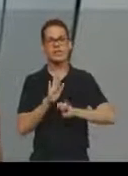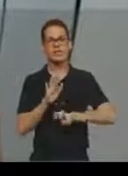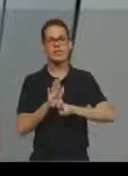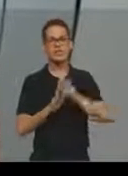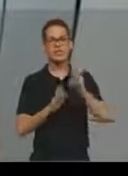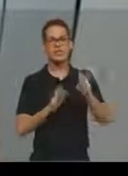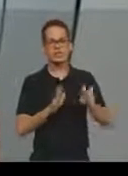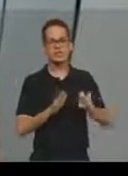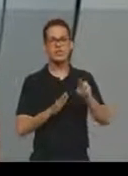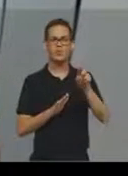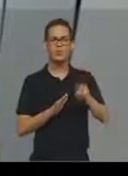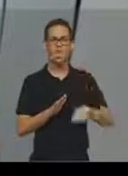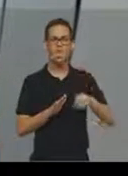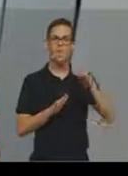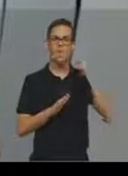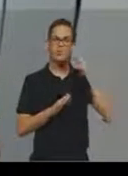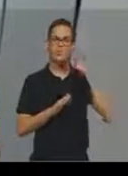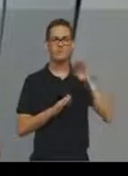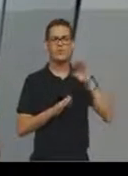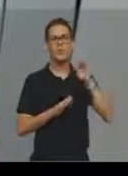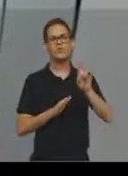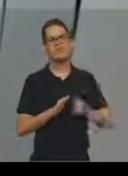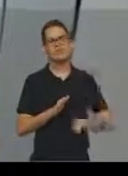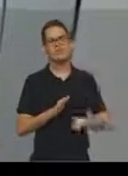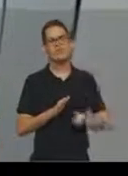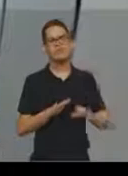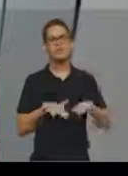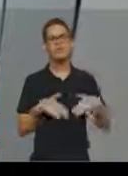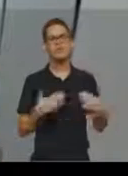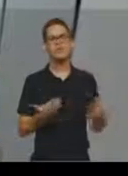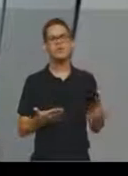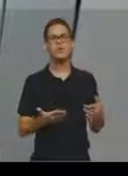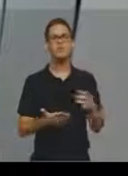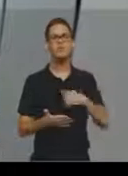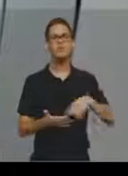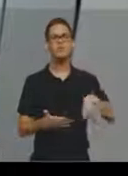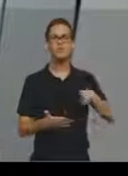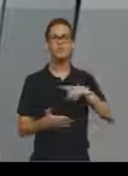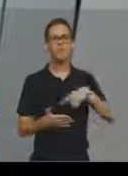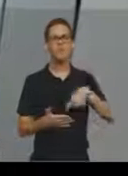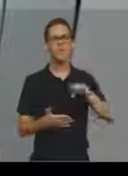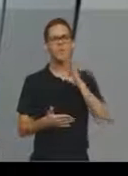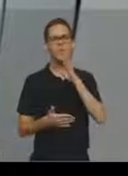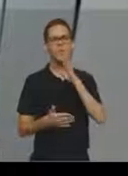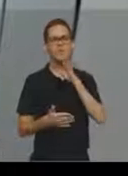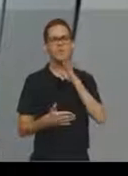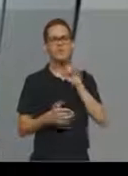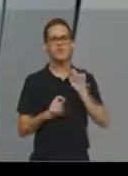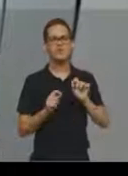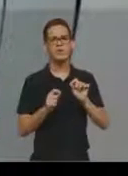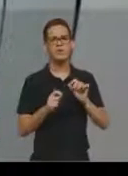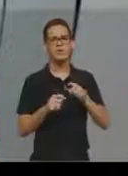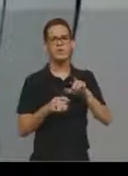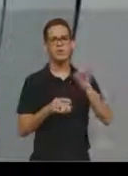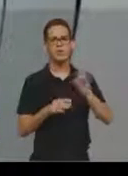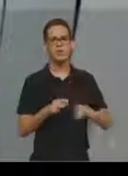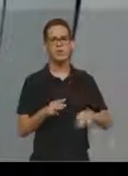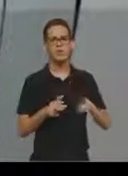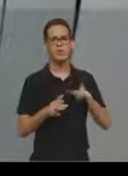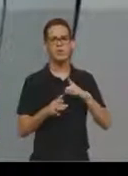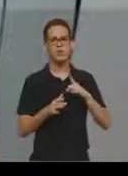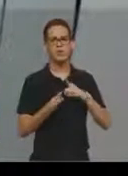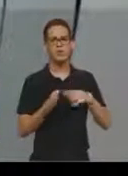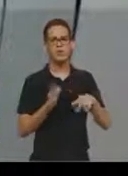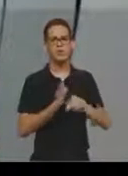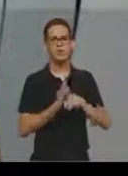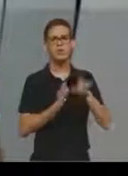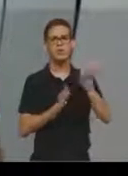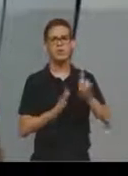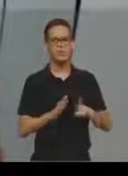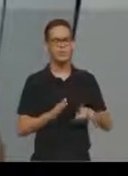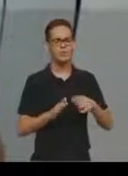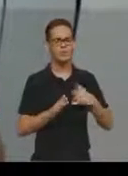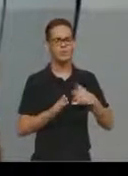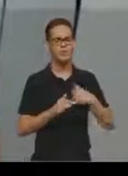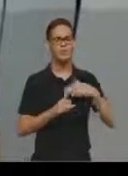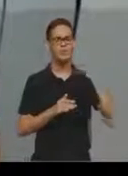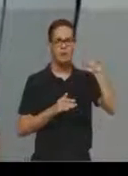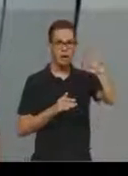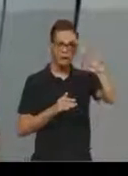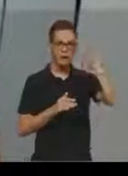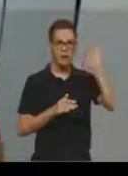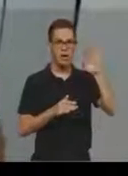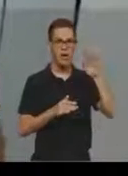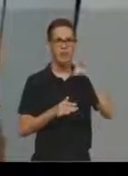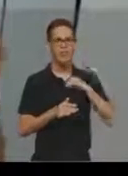E a gente sabe que os direitos civis é um dos 3 direitos fundamentais, né, do grupo de direitos fundamentais. Então, são os